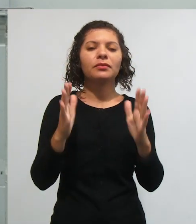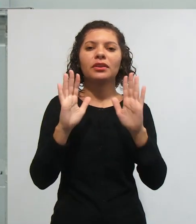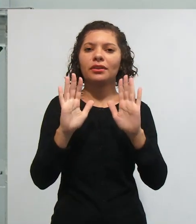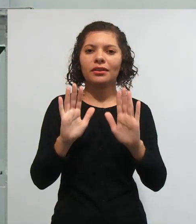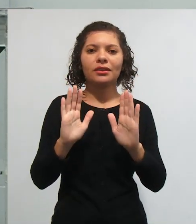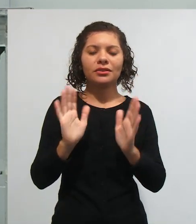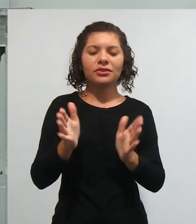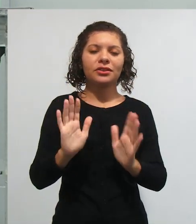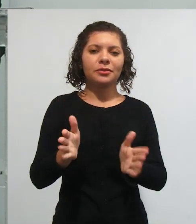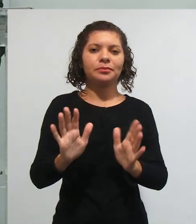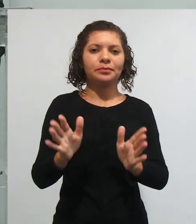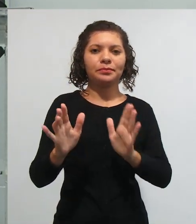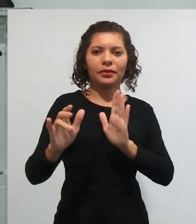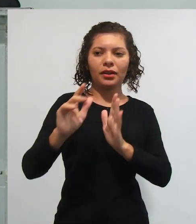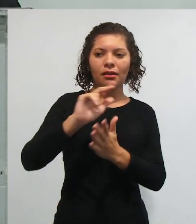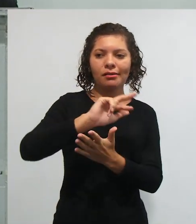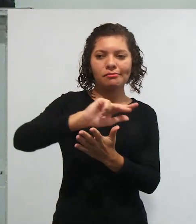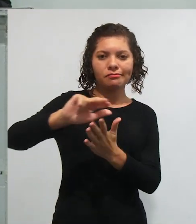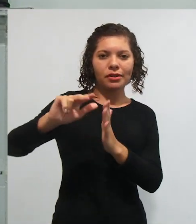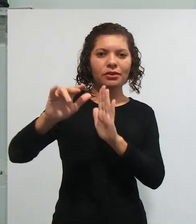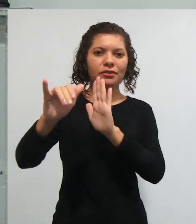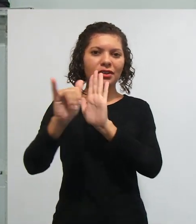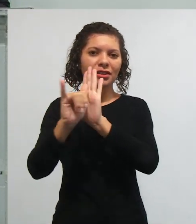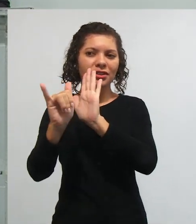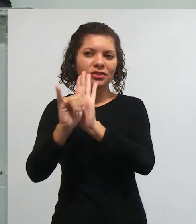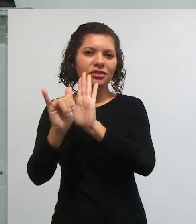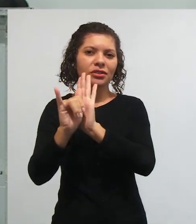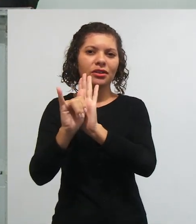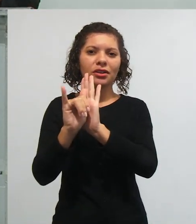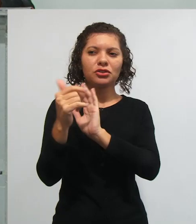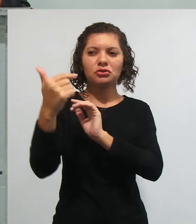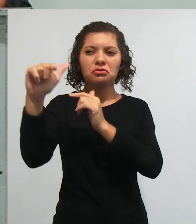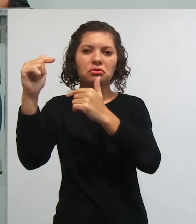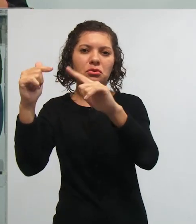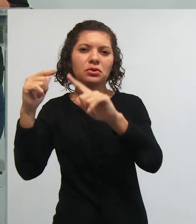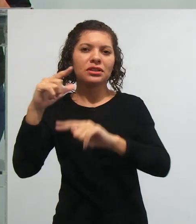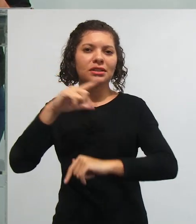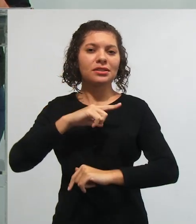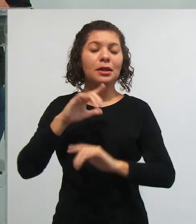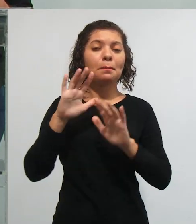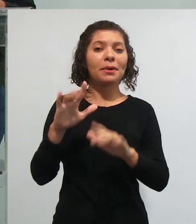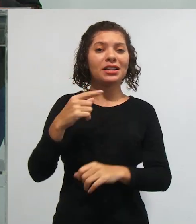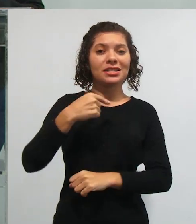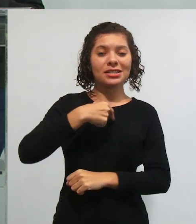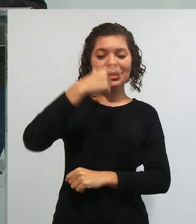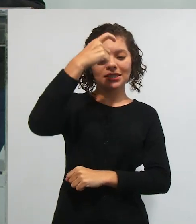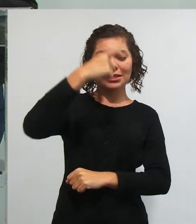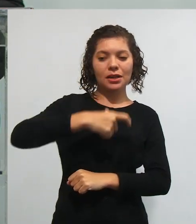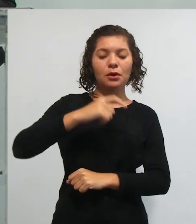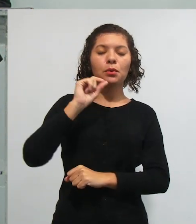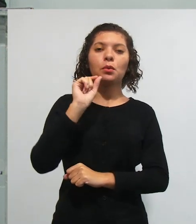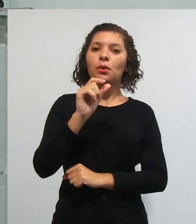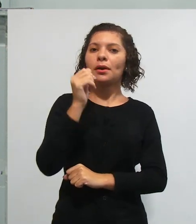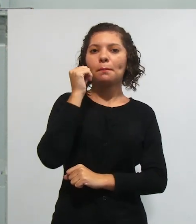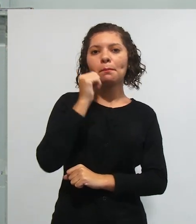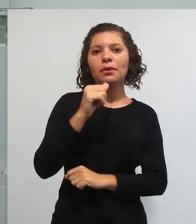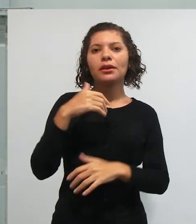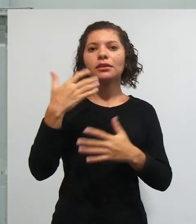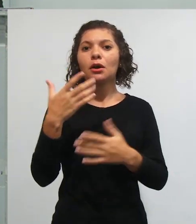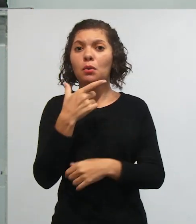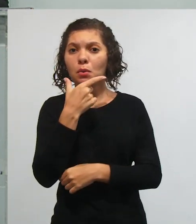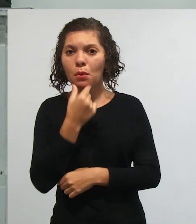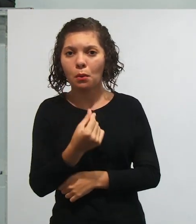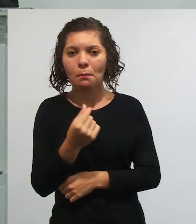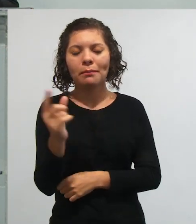todas as outras identidades quando eu afirmo isso eu sou mulher já estou falando que não sou